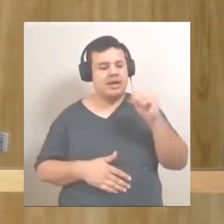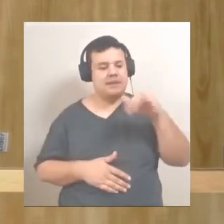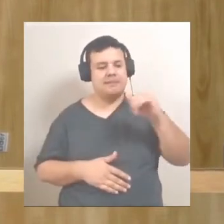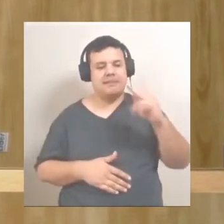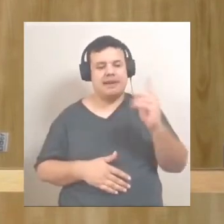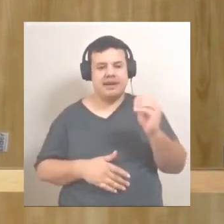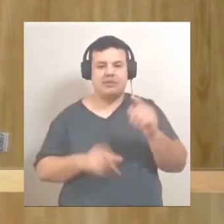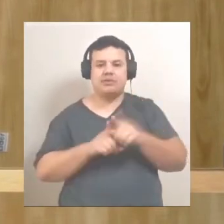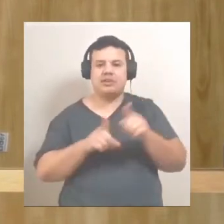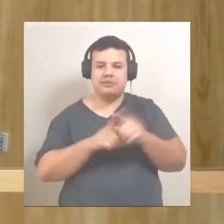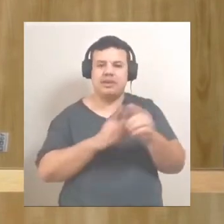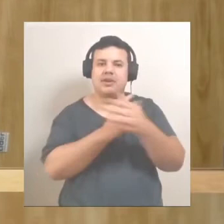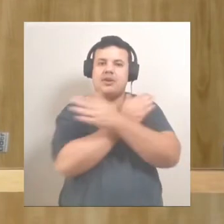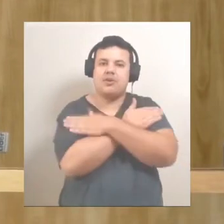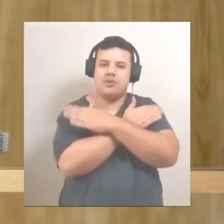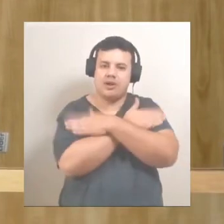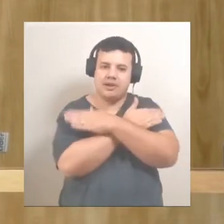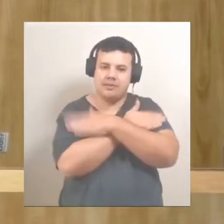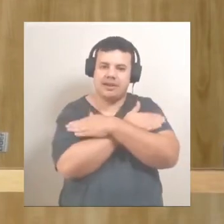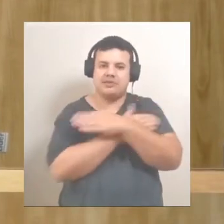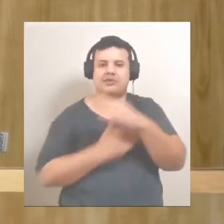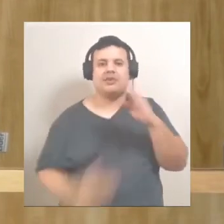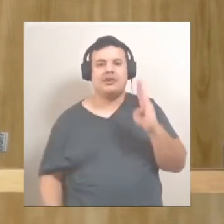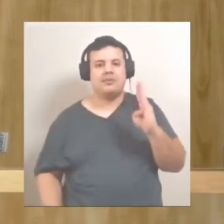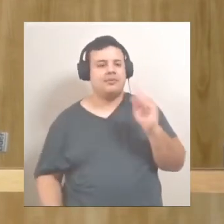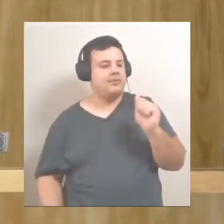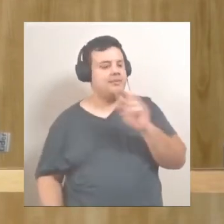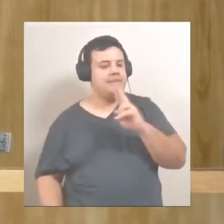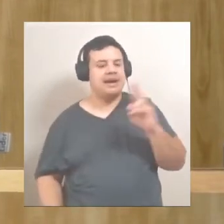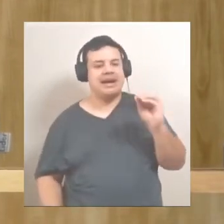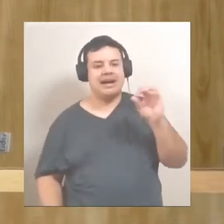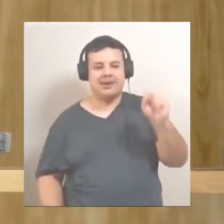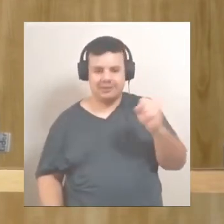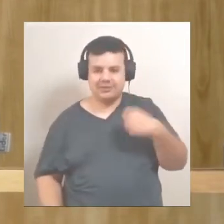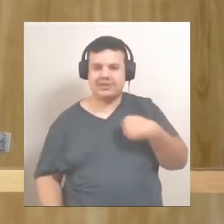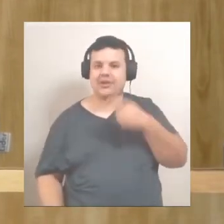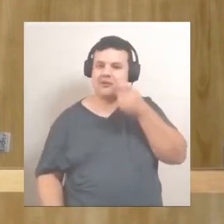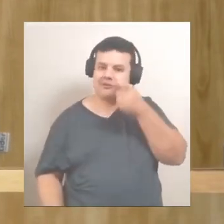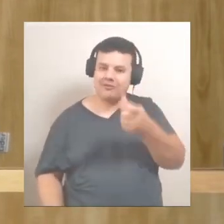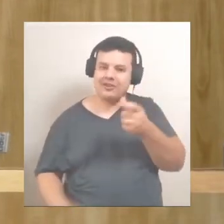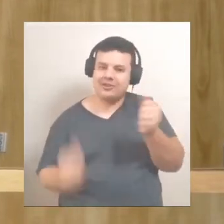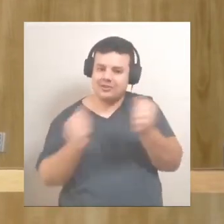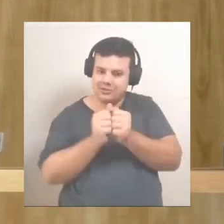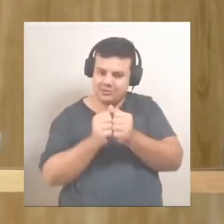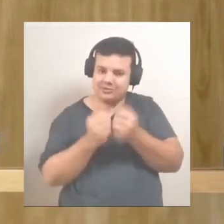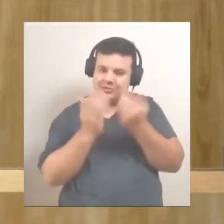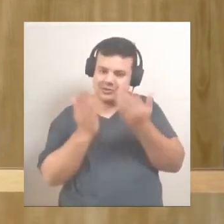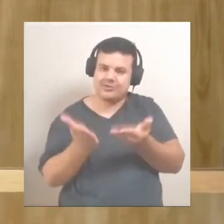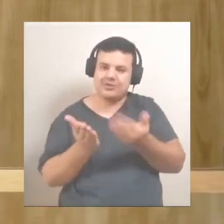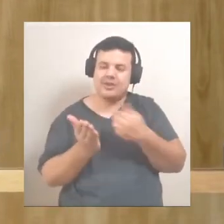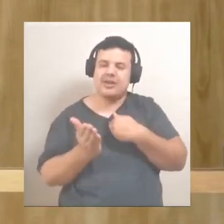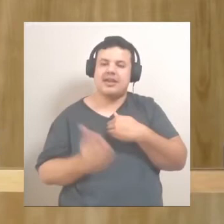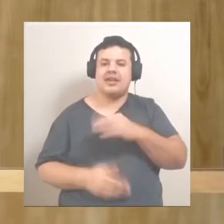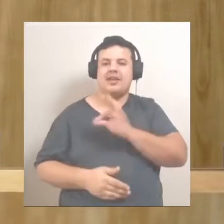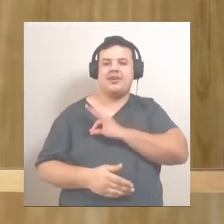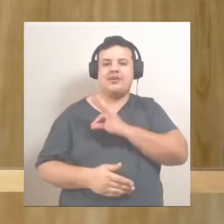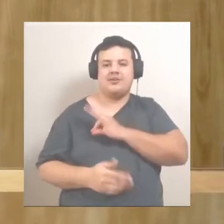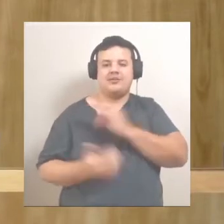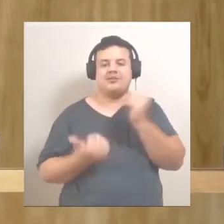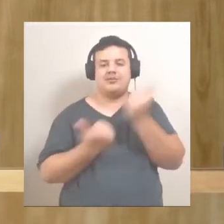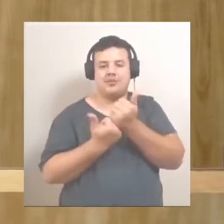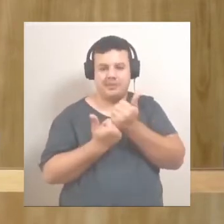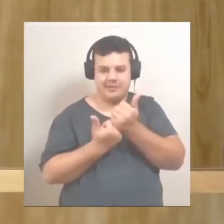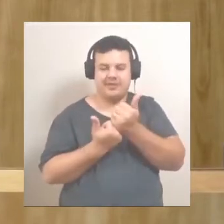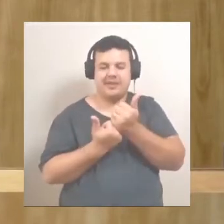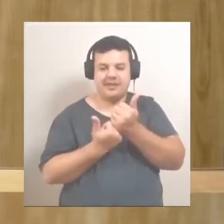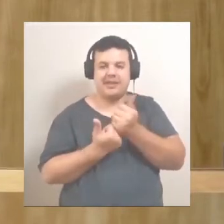abraço também ao inspetor Barros, que eu vi ele no comecinho da sessão pertinho do senhor. Eu, quando fui subprefeita da freguesia Brasilândia, ele era o